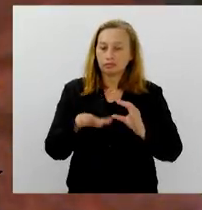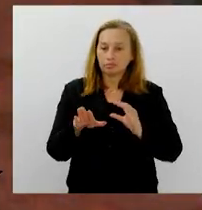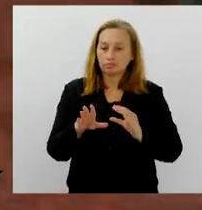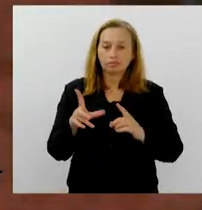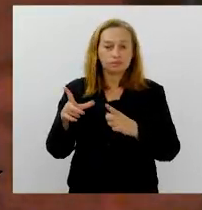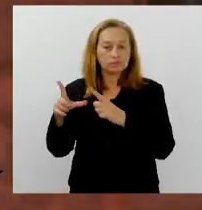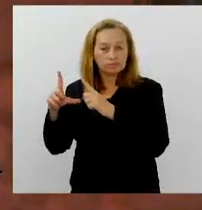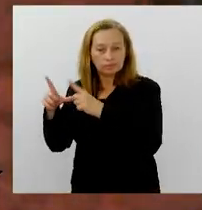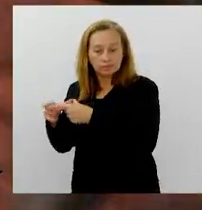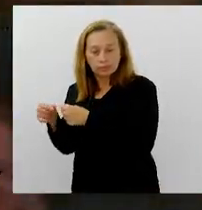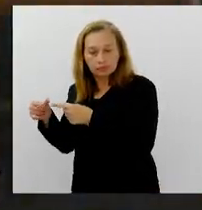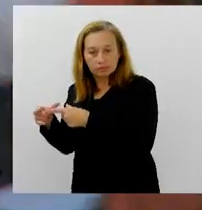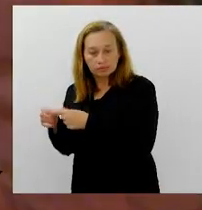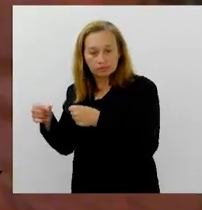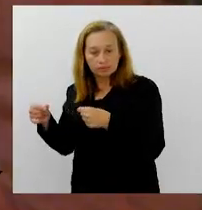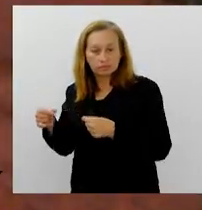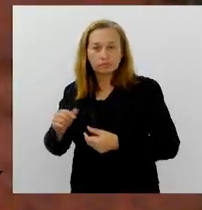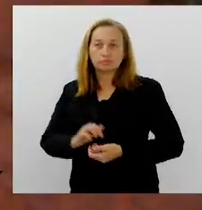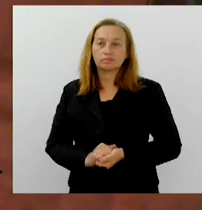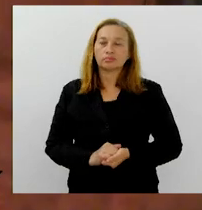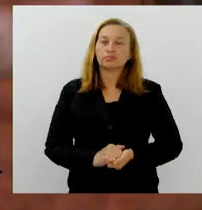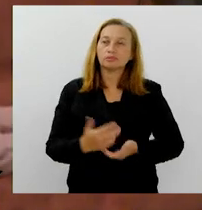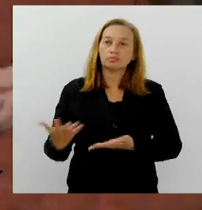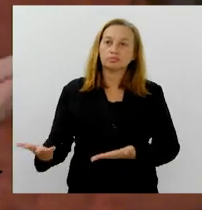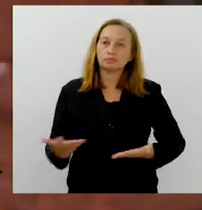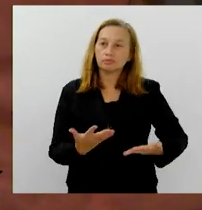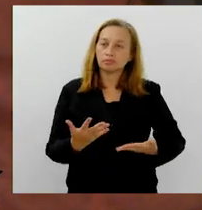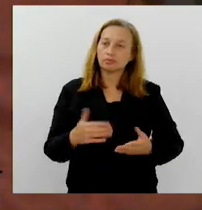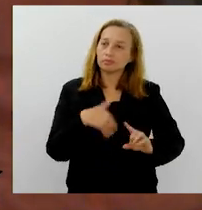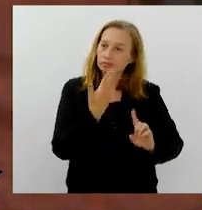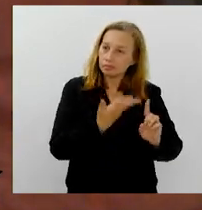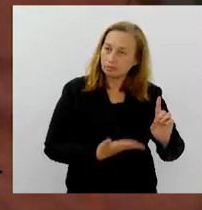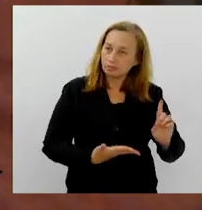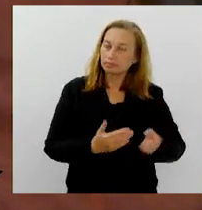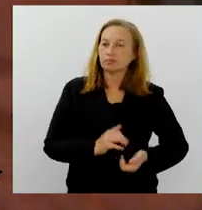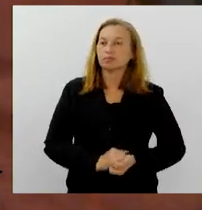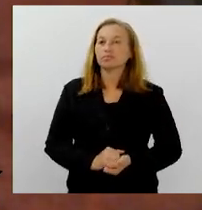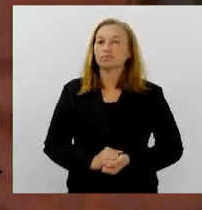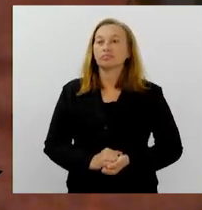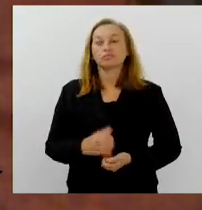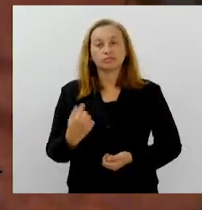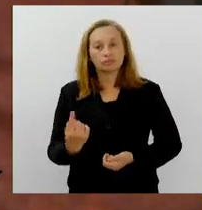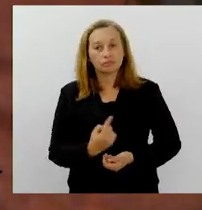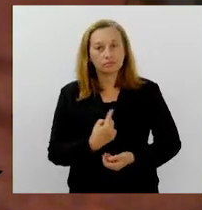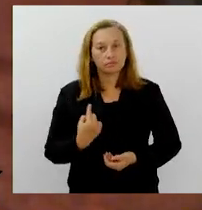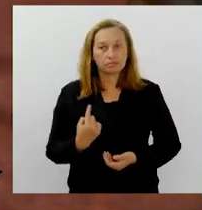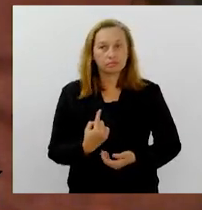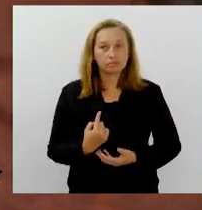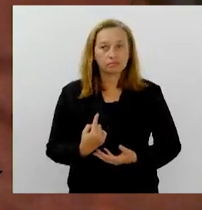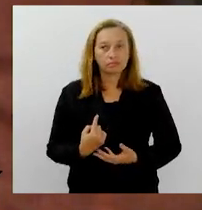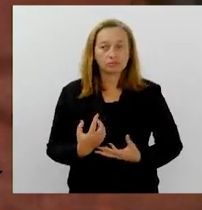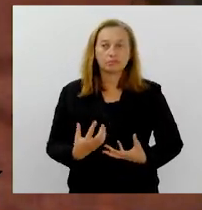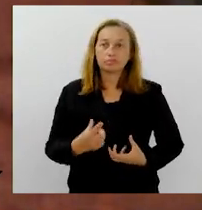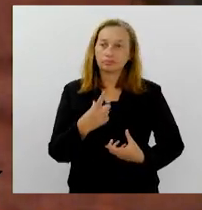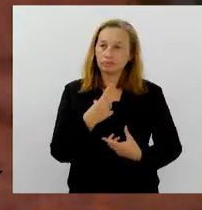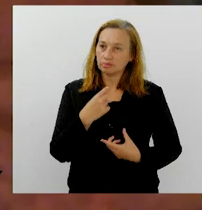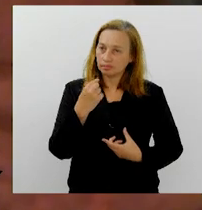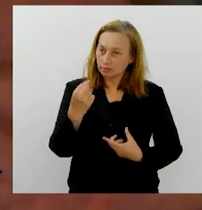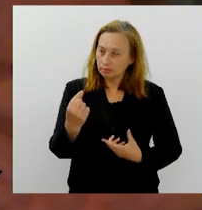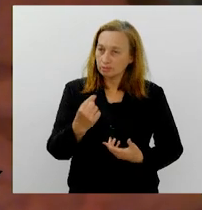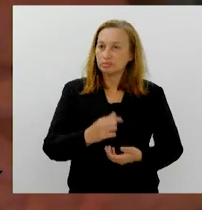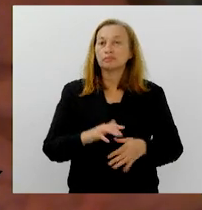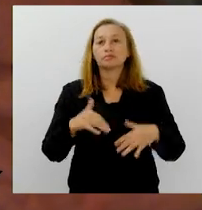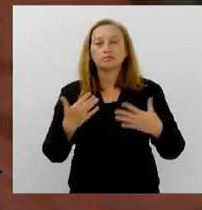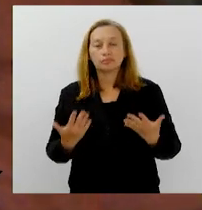Brasília para o recebimento dessa honraria, e nós fomos agraciados, fomos selecionados. Então, a